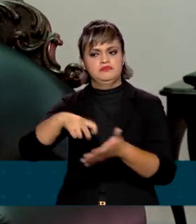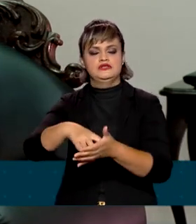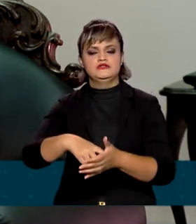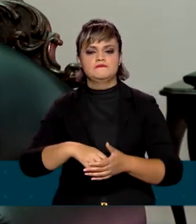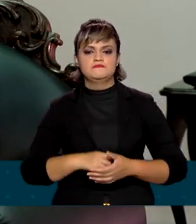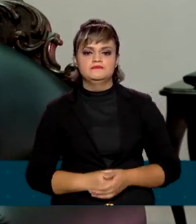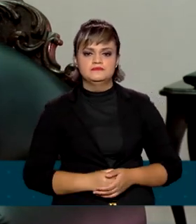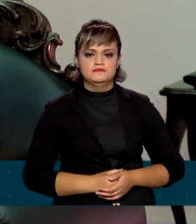para Qual foi colocar